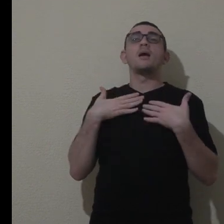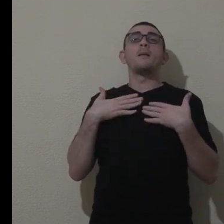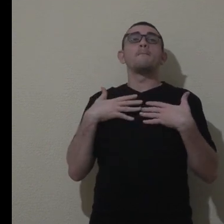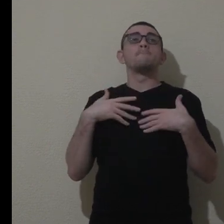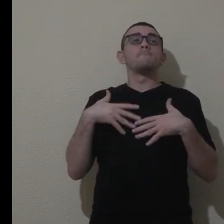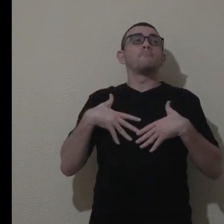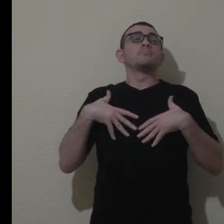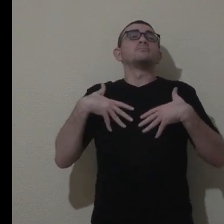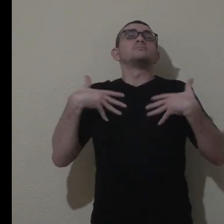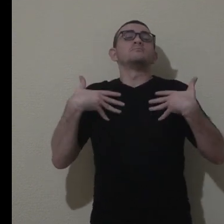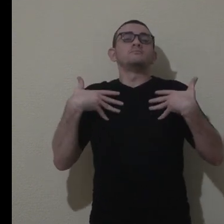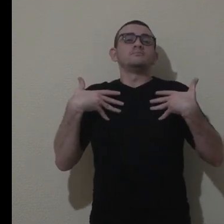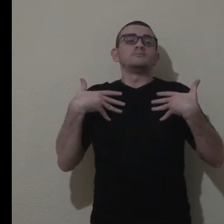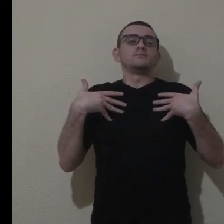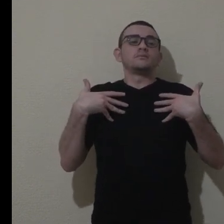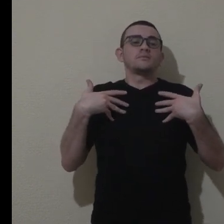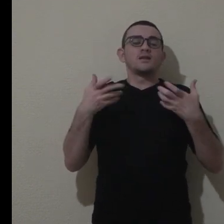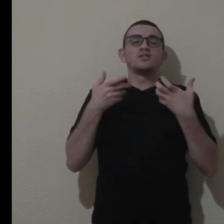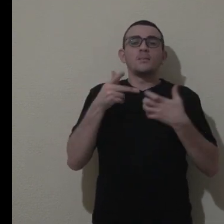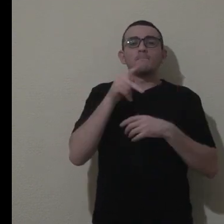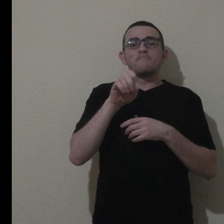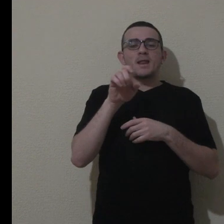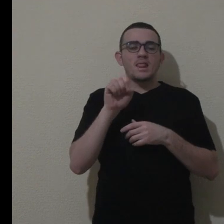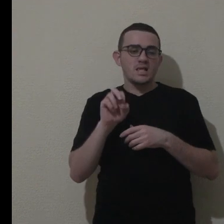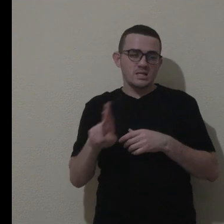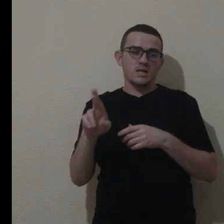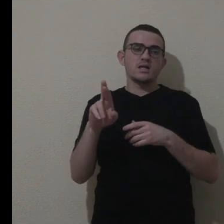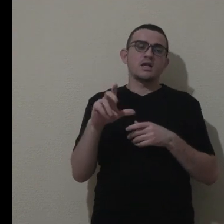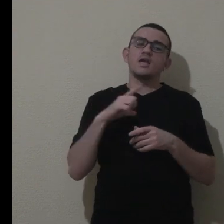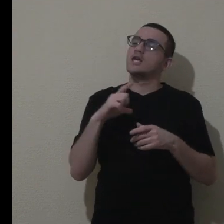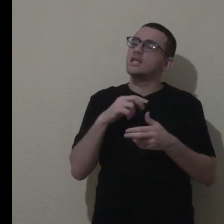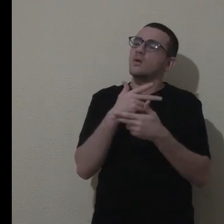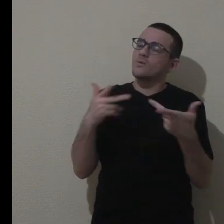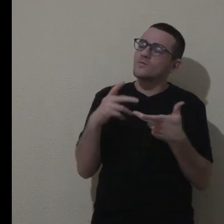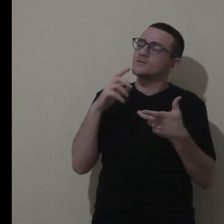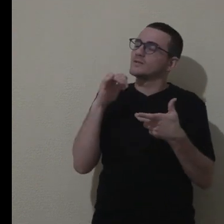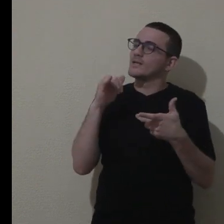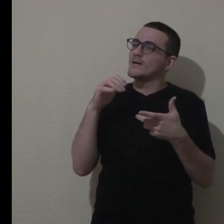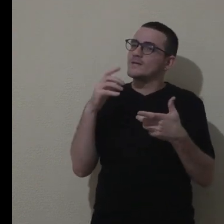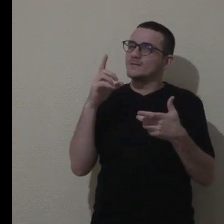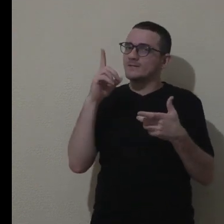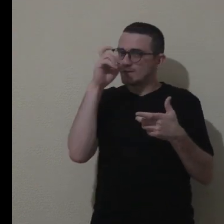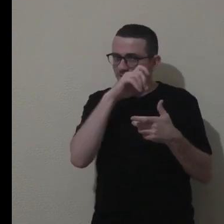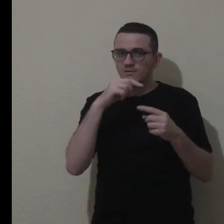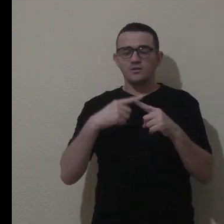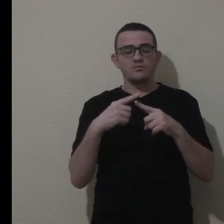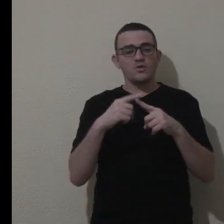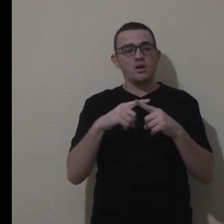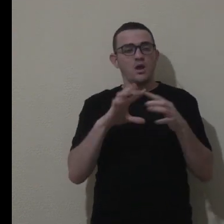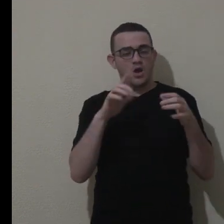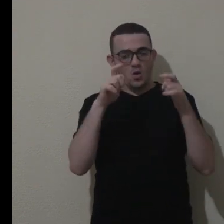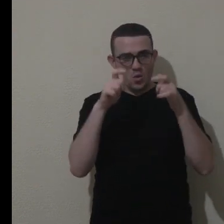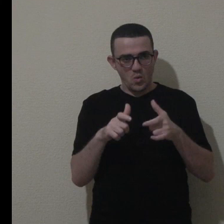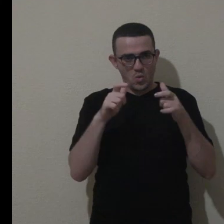prazer. E, às vezes, esse é um prazer que vem com algum custo muito grande, que é a região